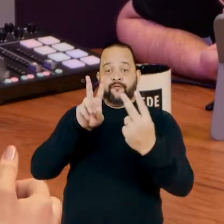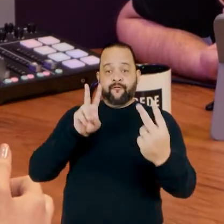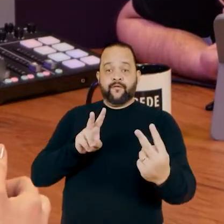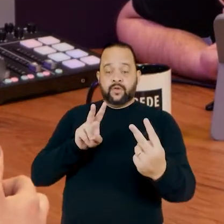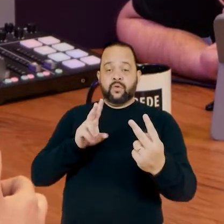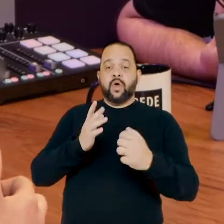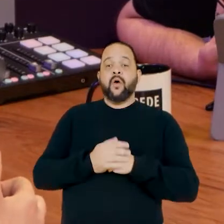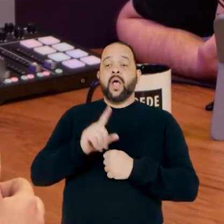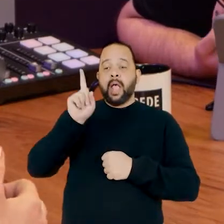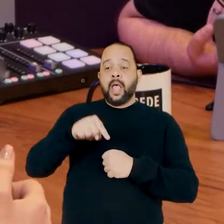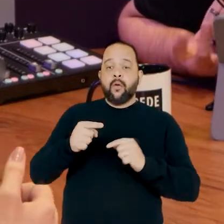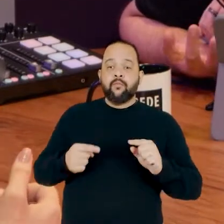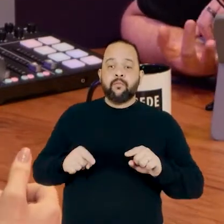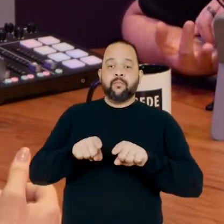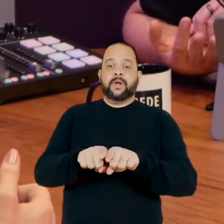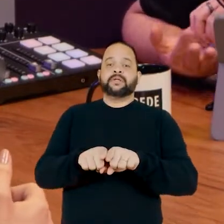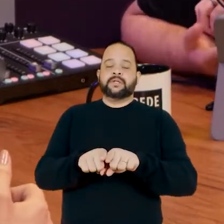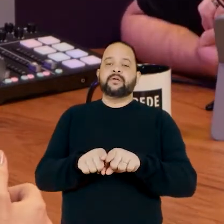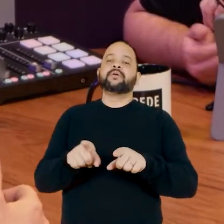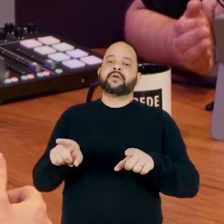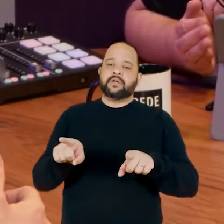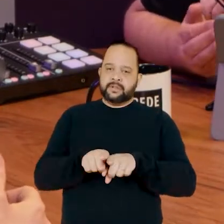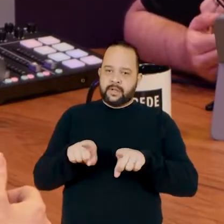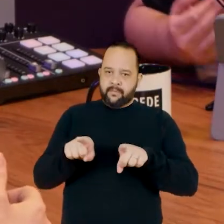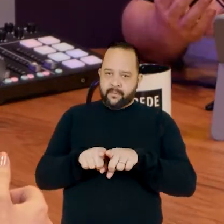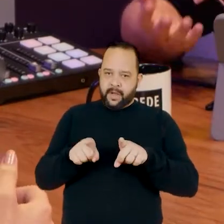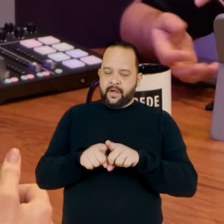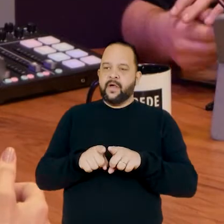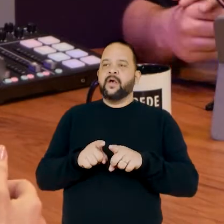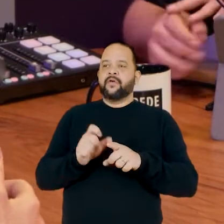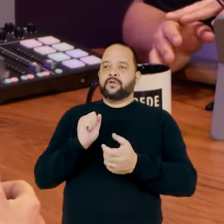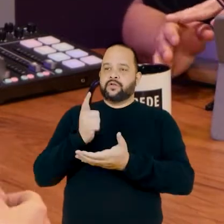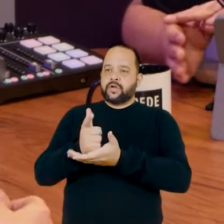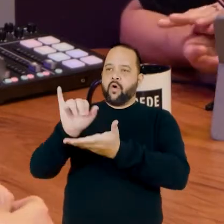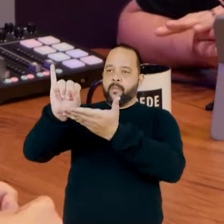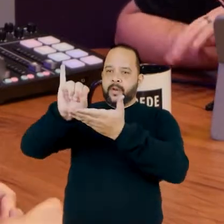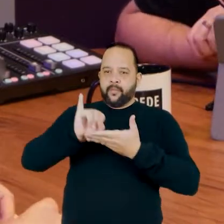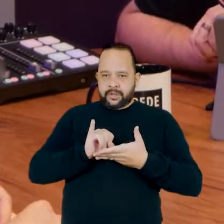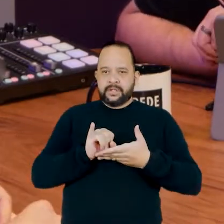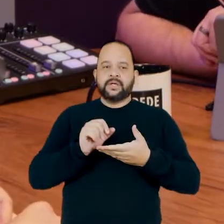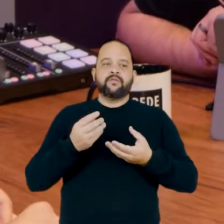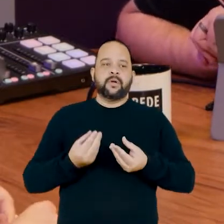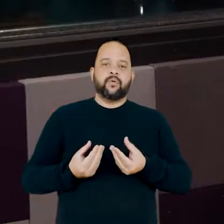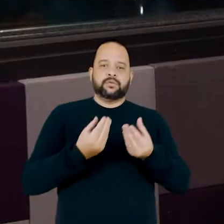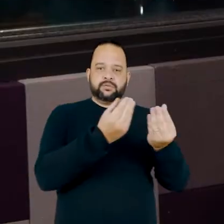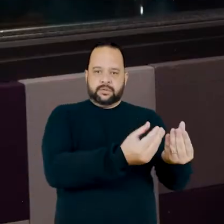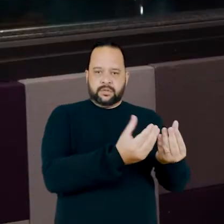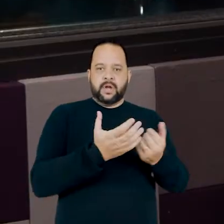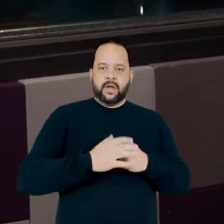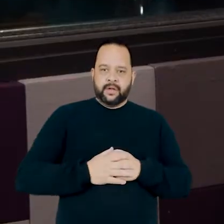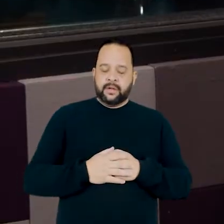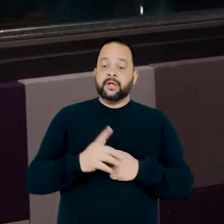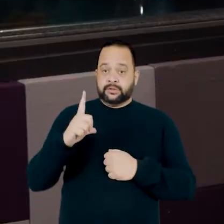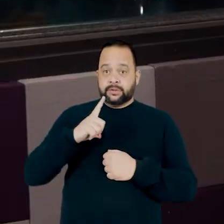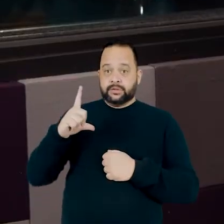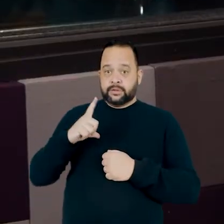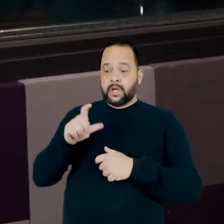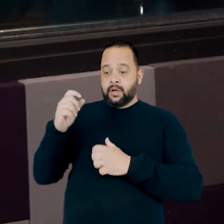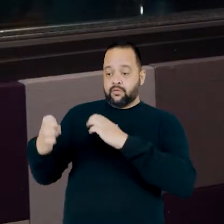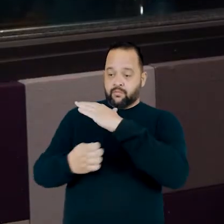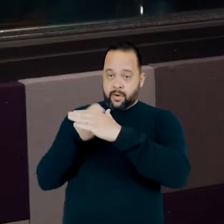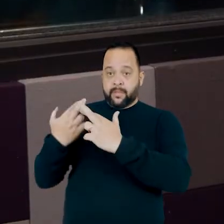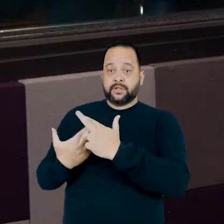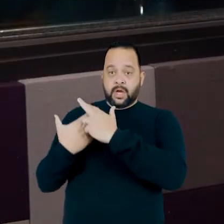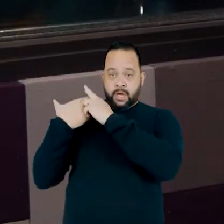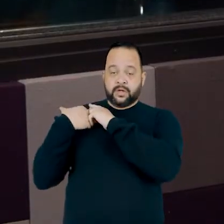um parceiro de vocês que faz toda essa parte de importação e distribuição, então? Isso, a gente tem um operador pra